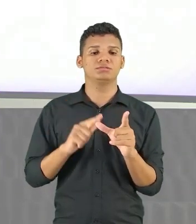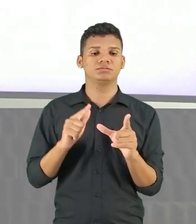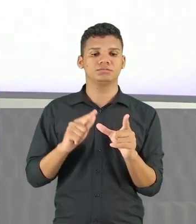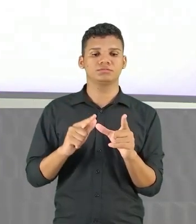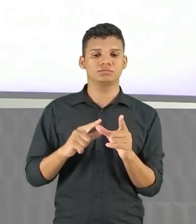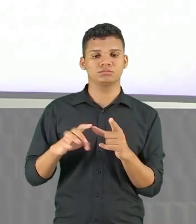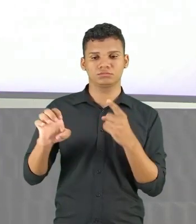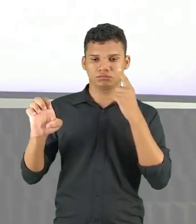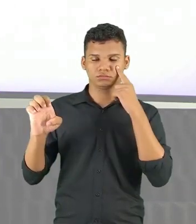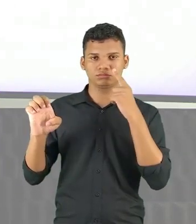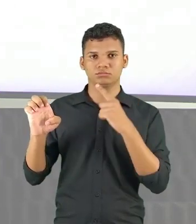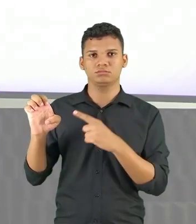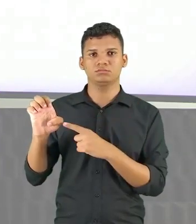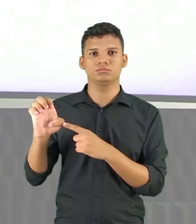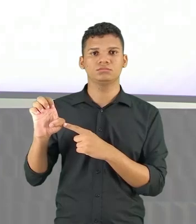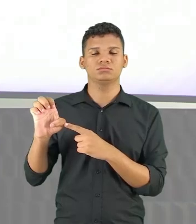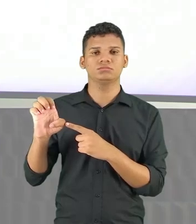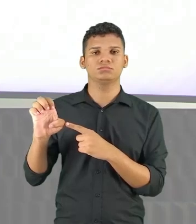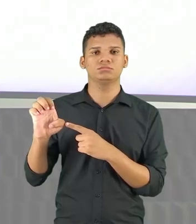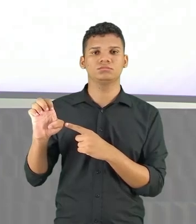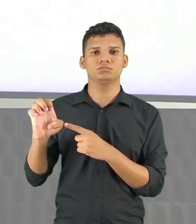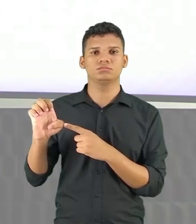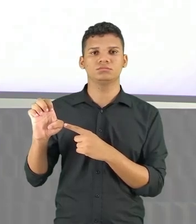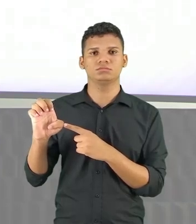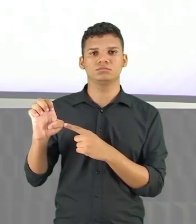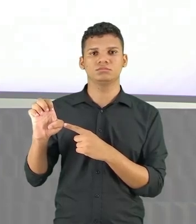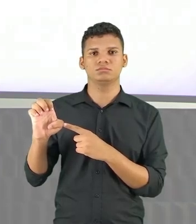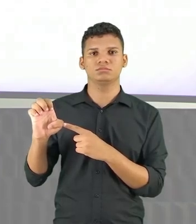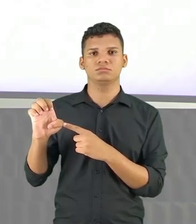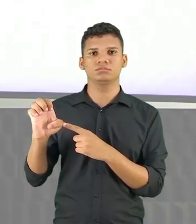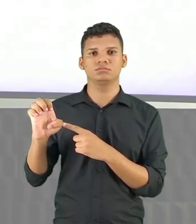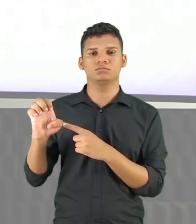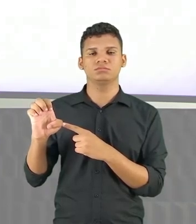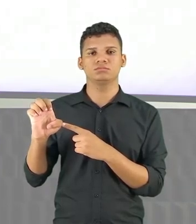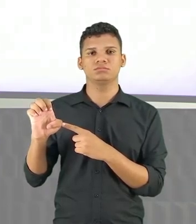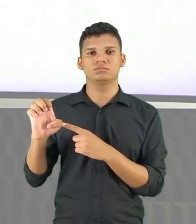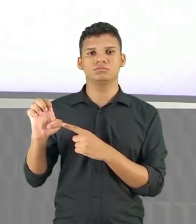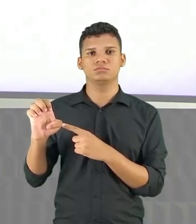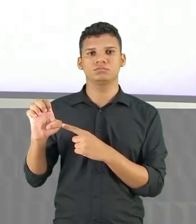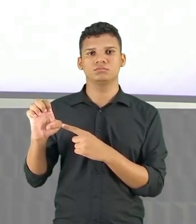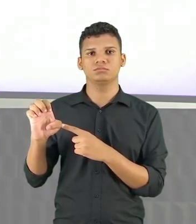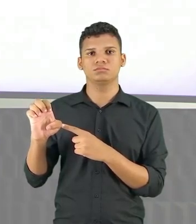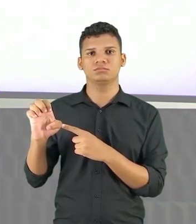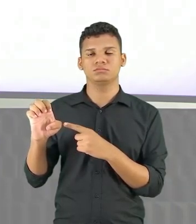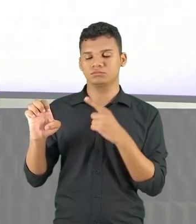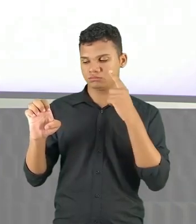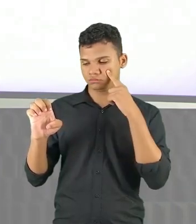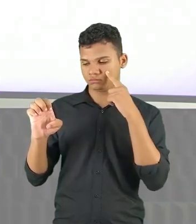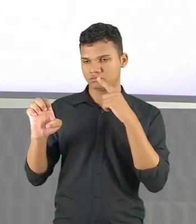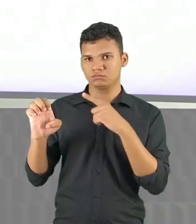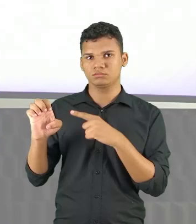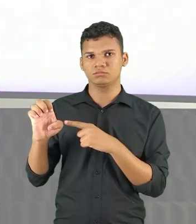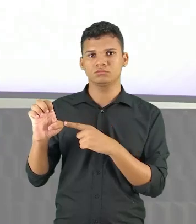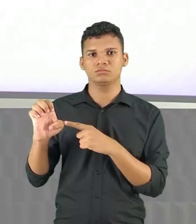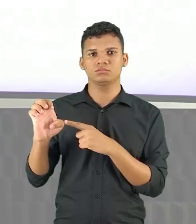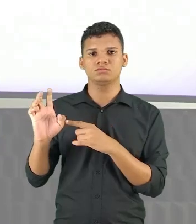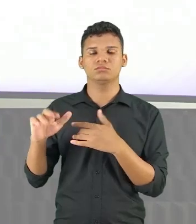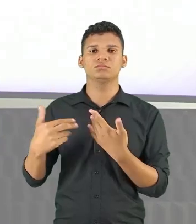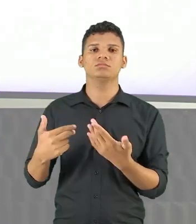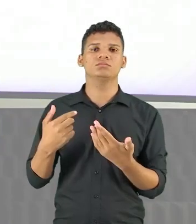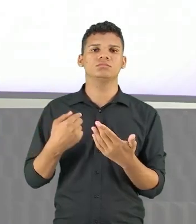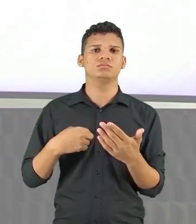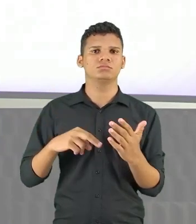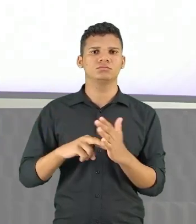repetição da forma verbal que reforça a relação de adição existente entre as